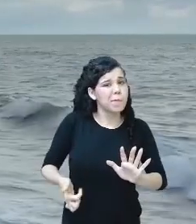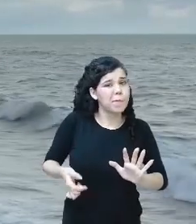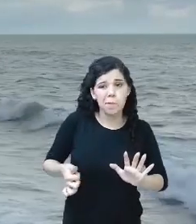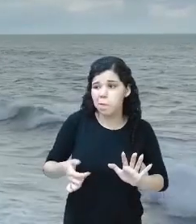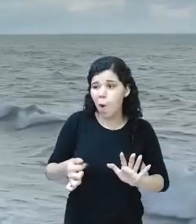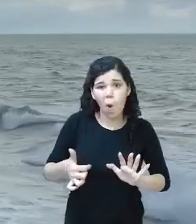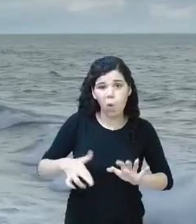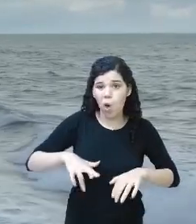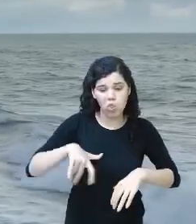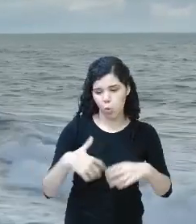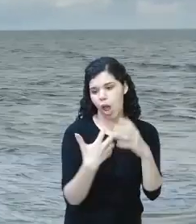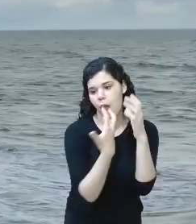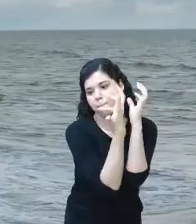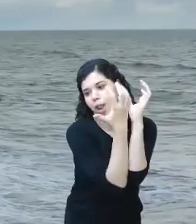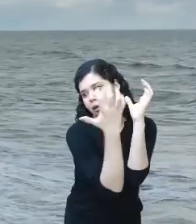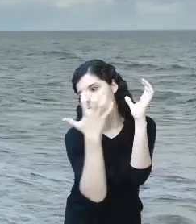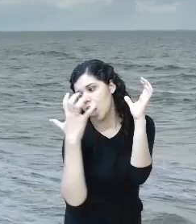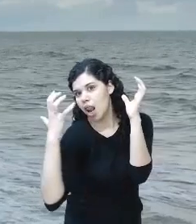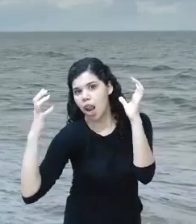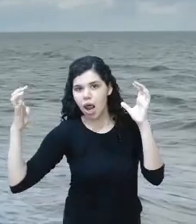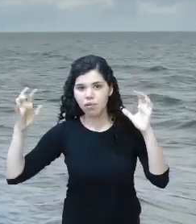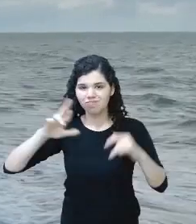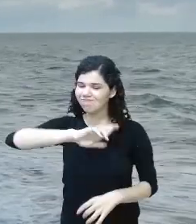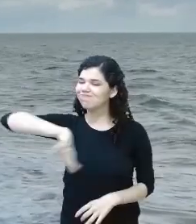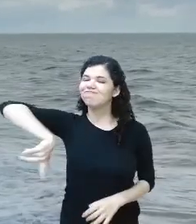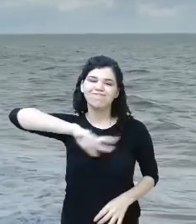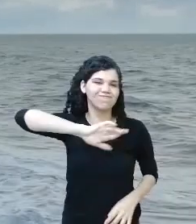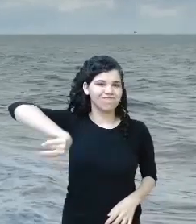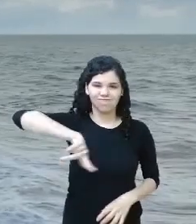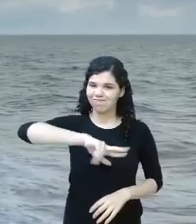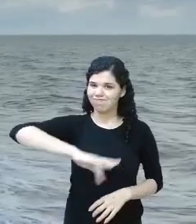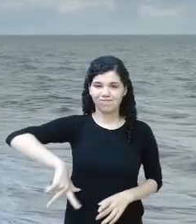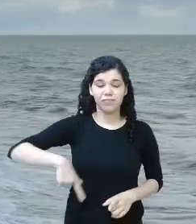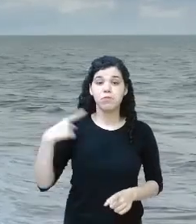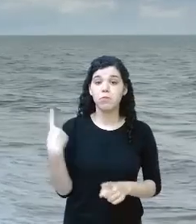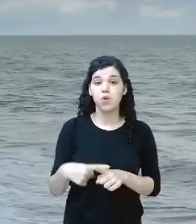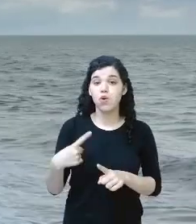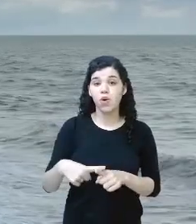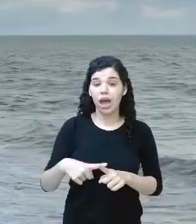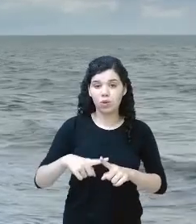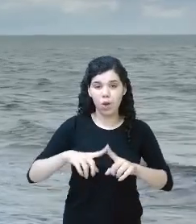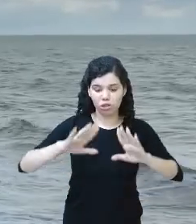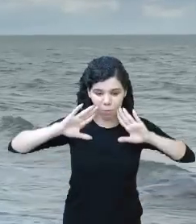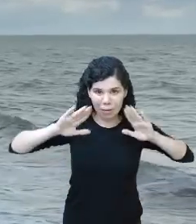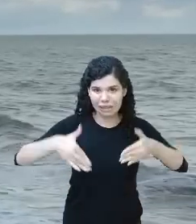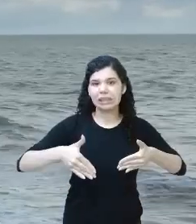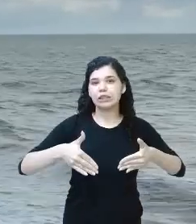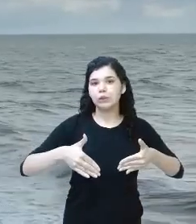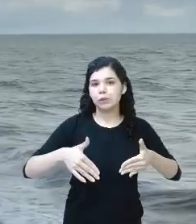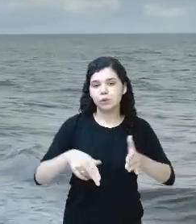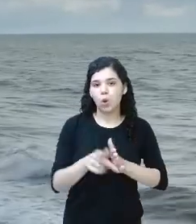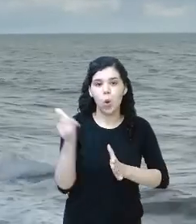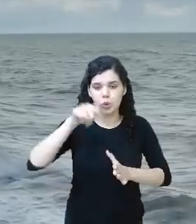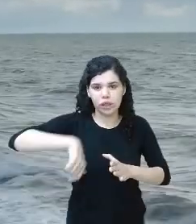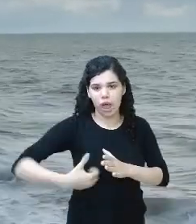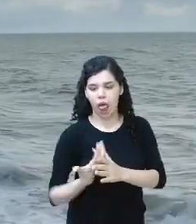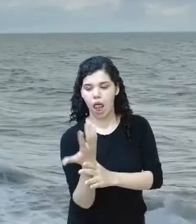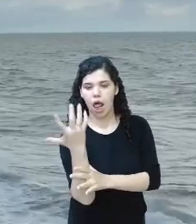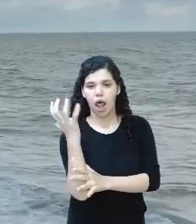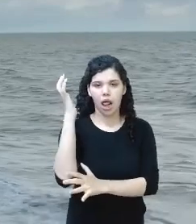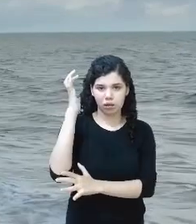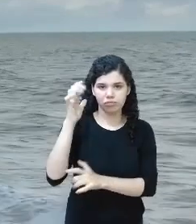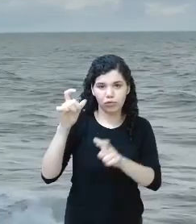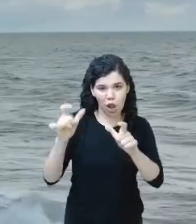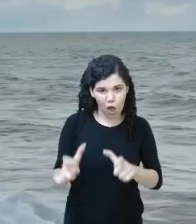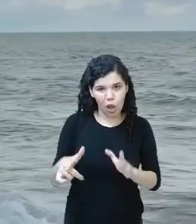ele não é, a faixa de areia não é toda composta de vegetação, porque não é todo tipo que consegue se